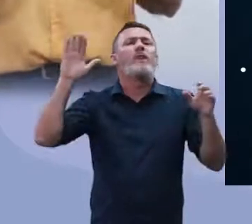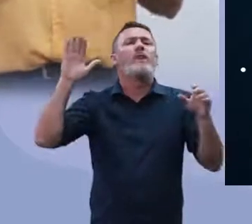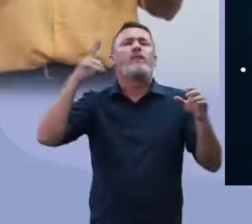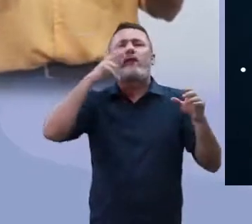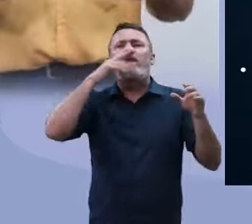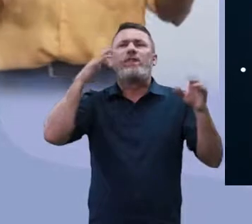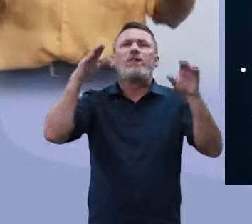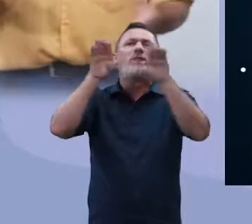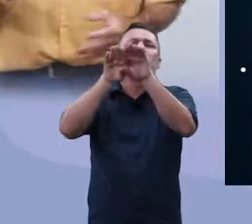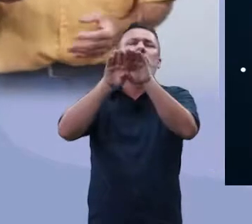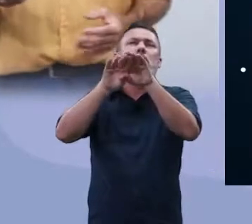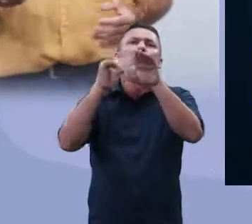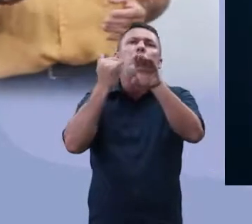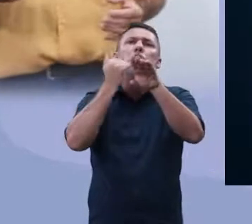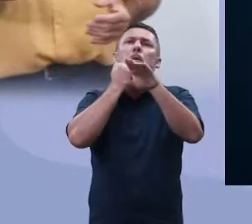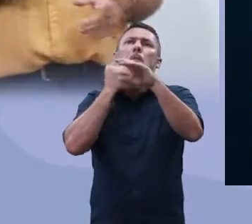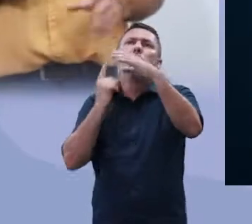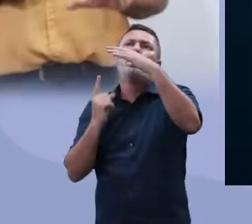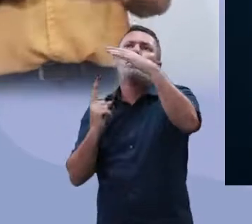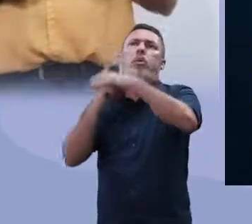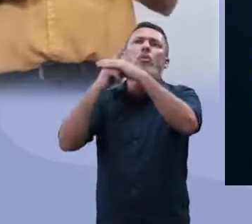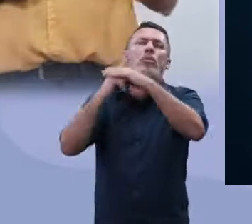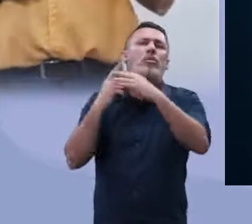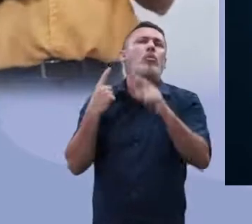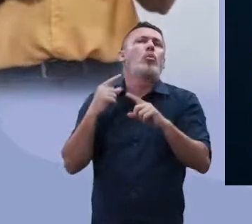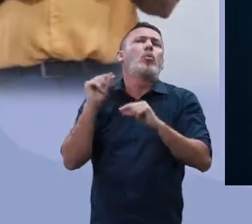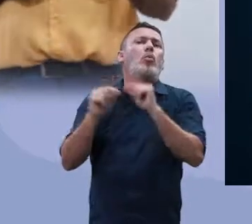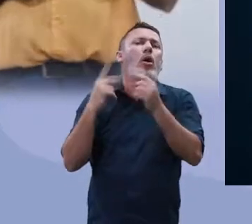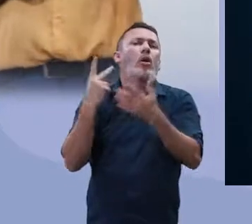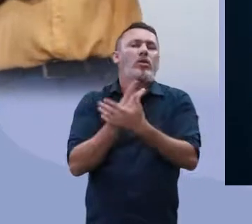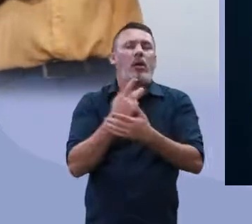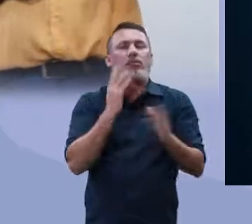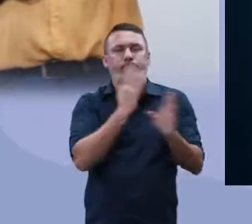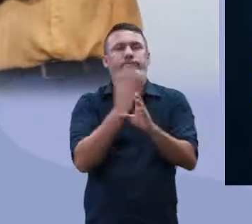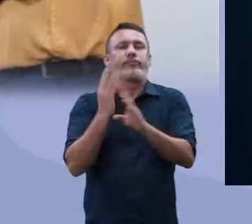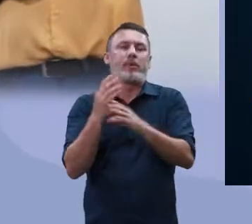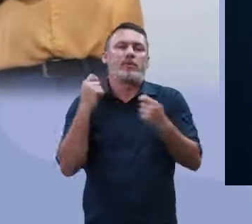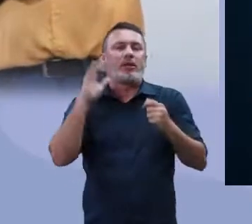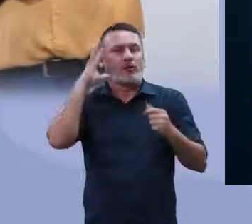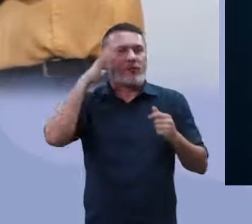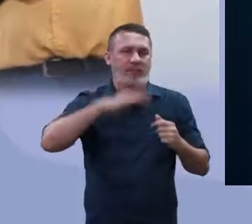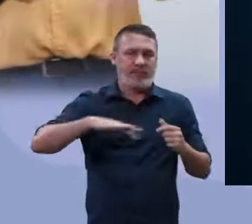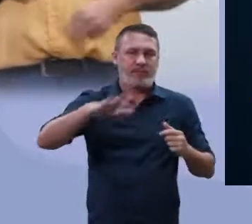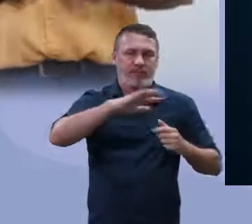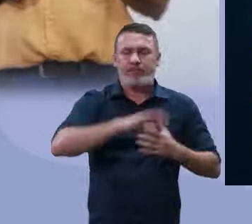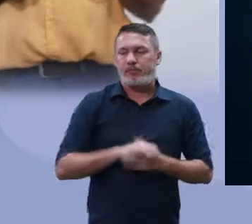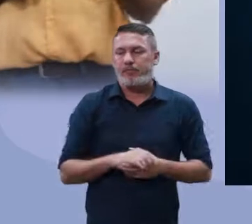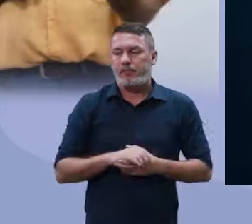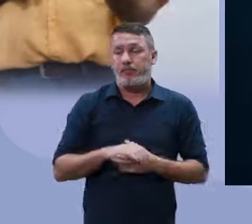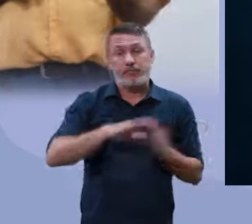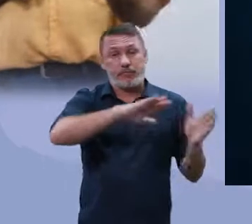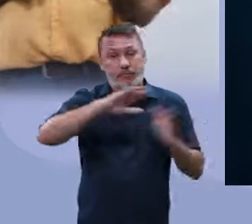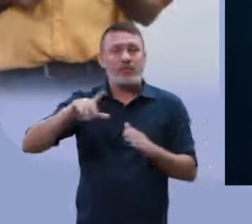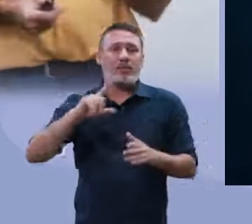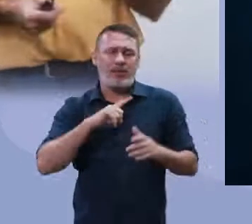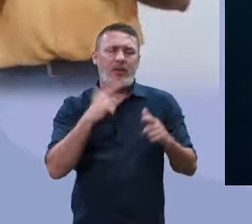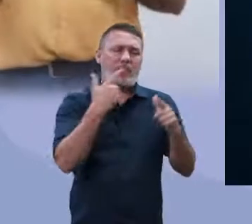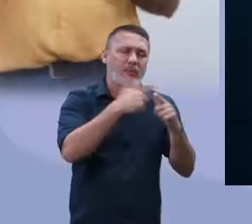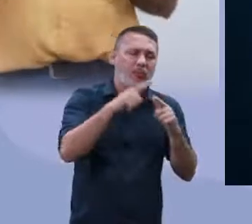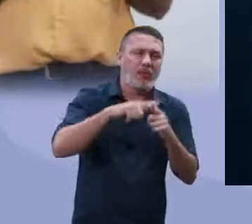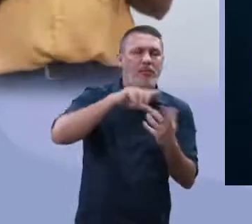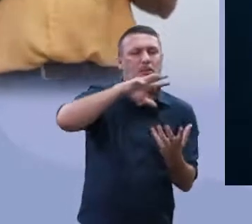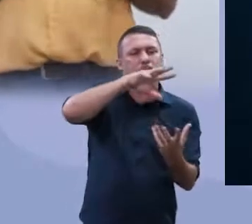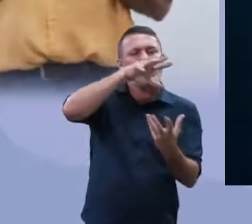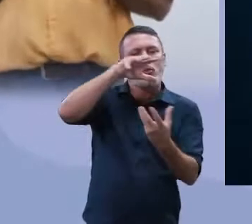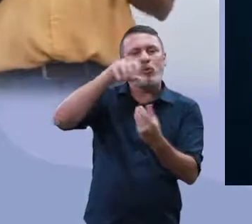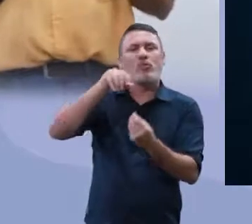minimizar aí a sua evolução. Quando nós falamos, então, de problemas ambientais globais, um problema